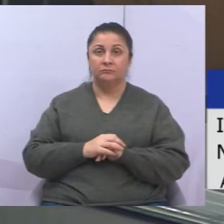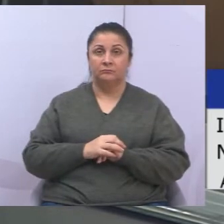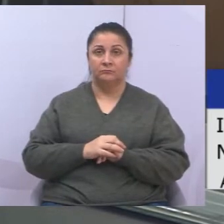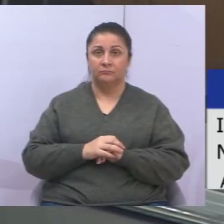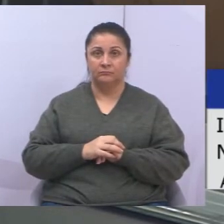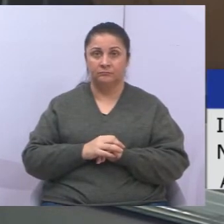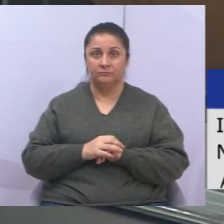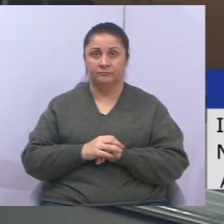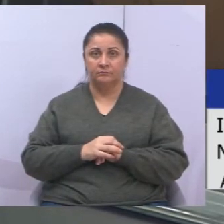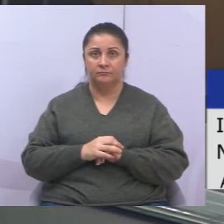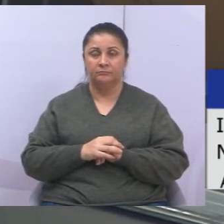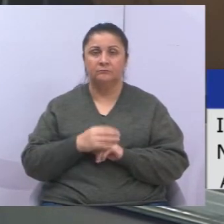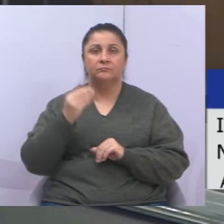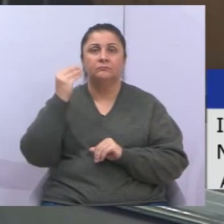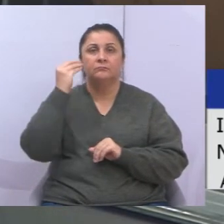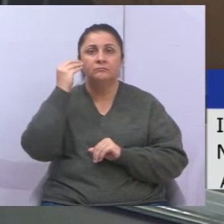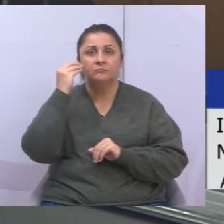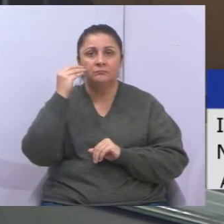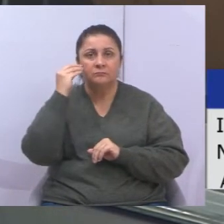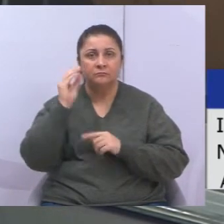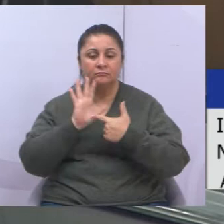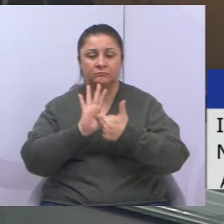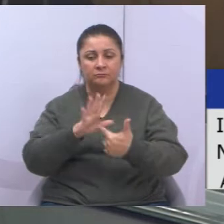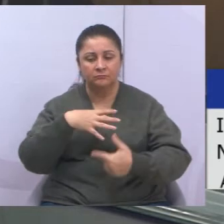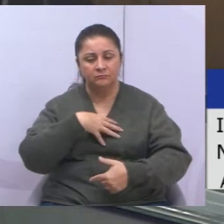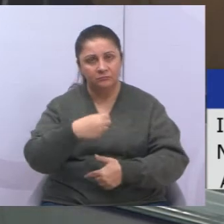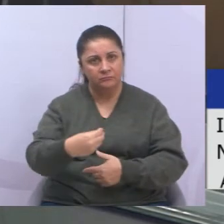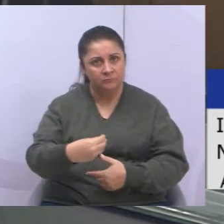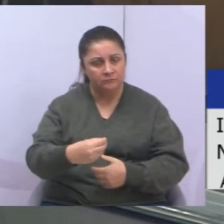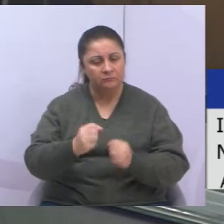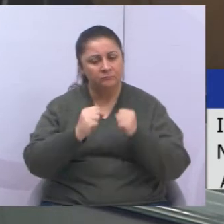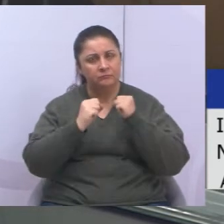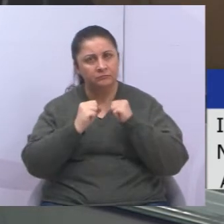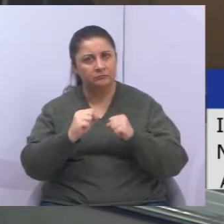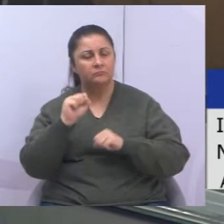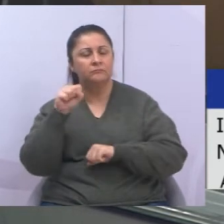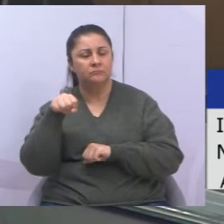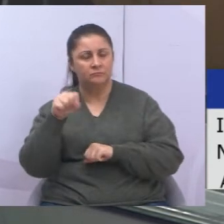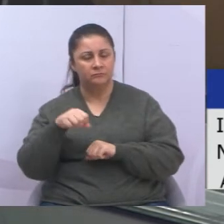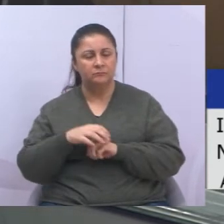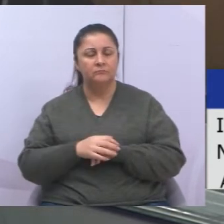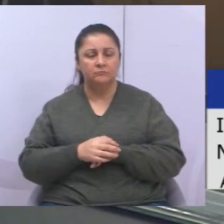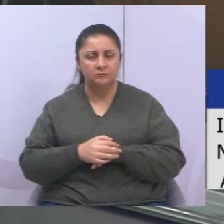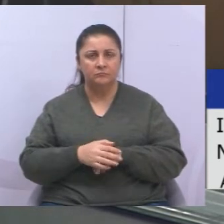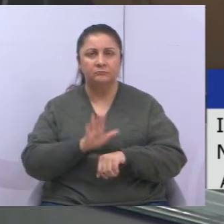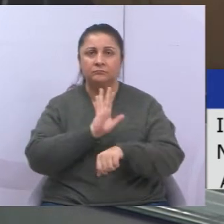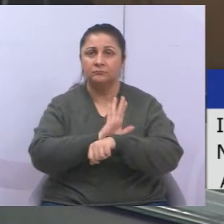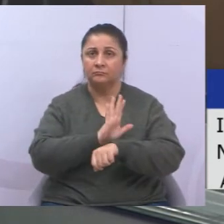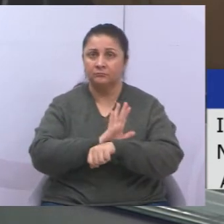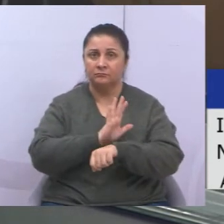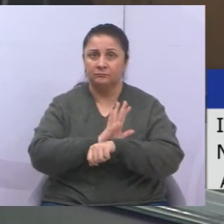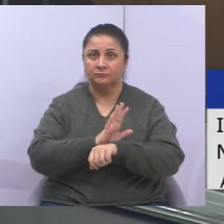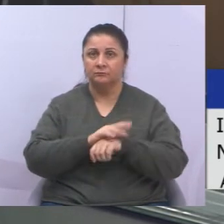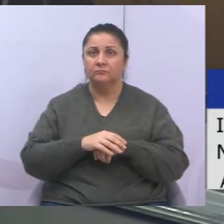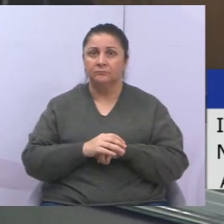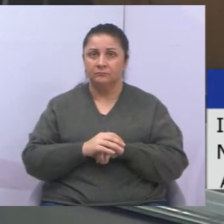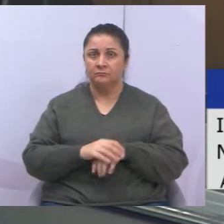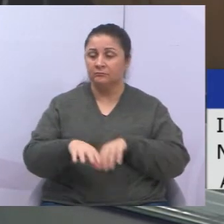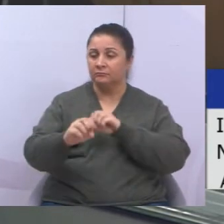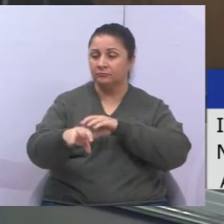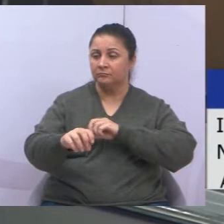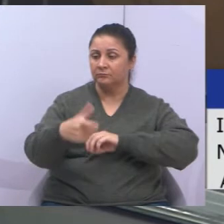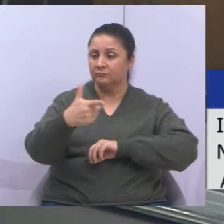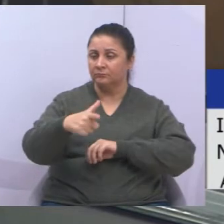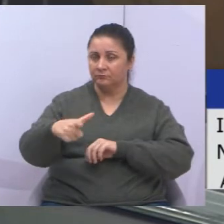gente tentar mostrar para os filhos da gente que ela pode sim colaborar muito na educação de